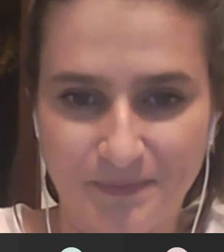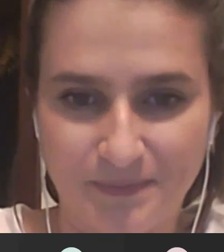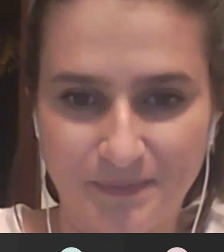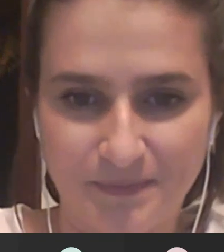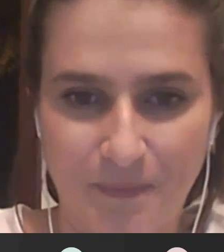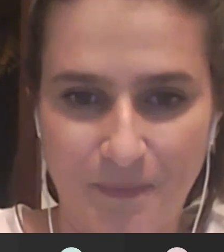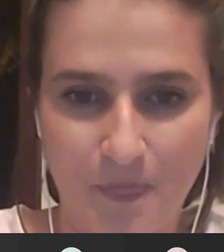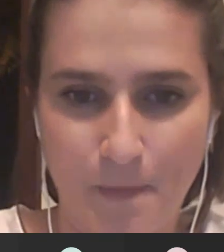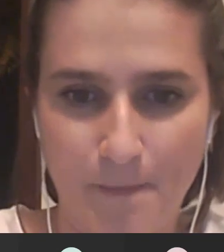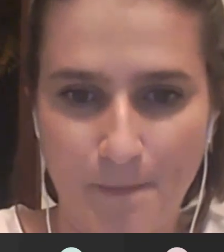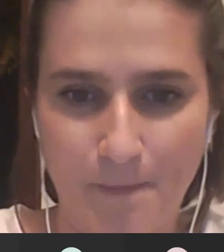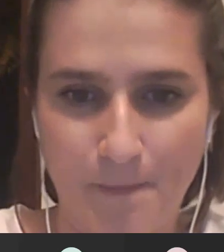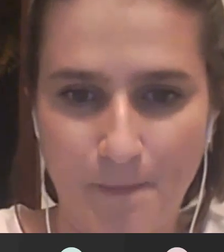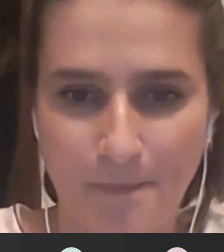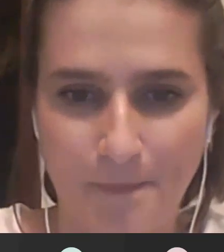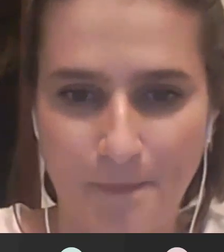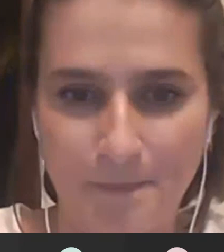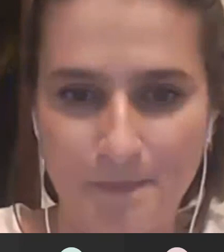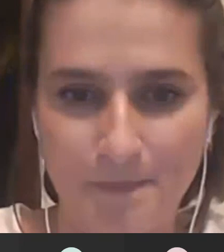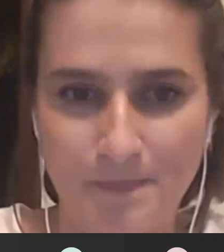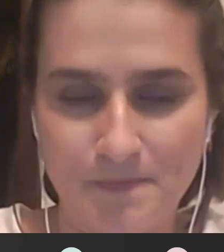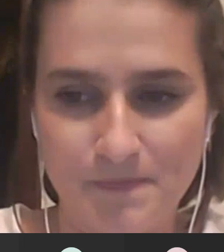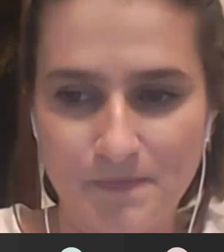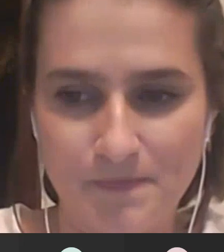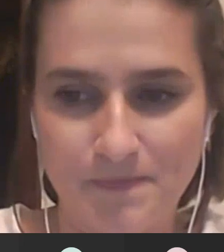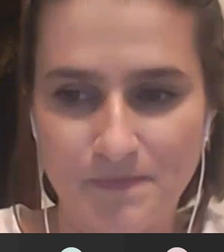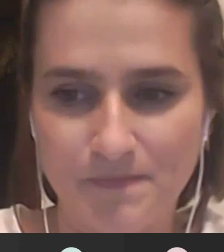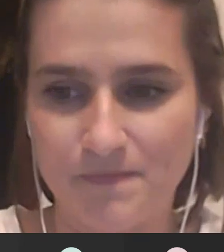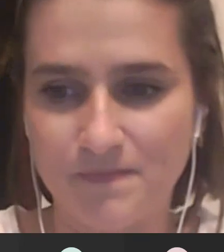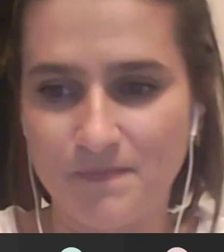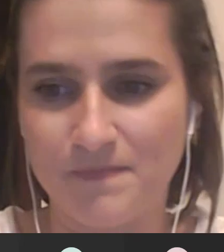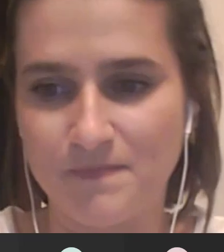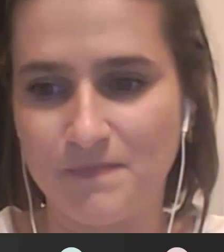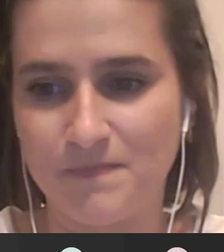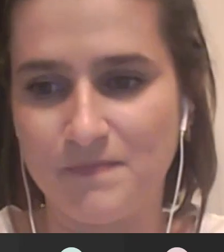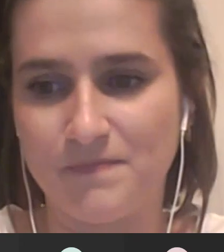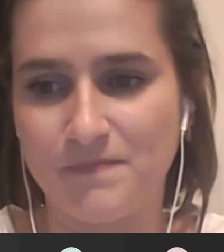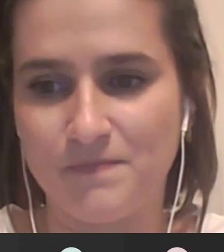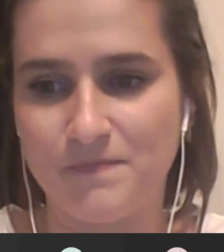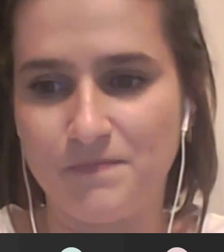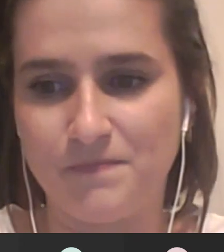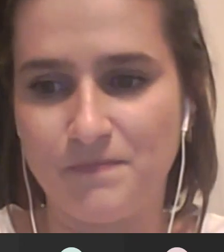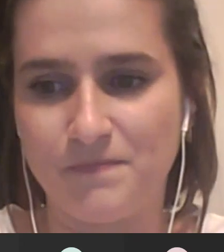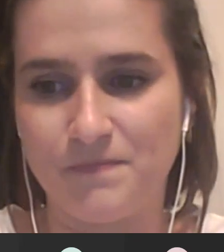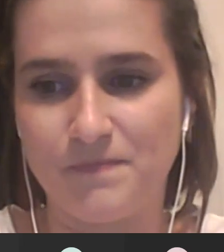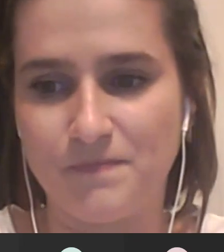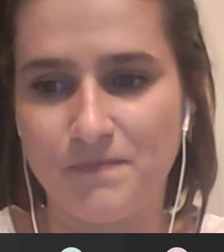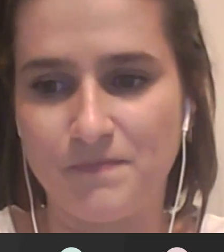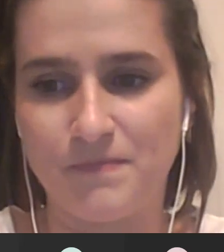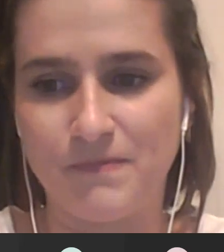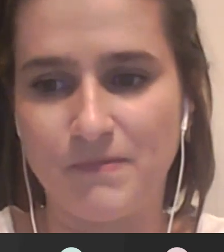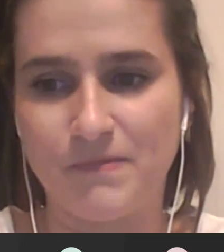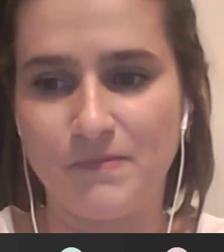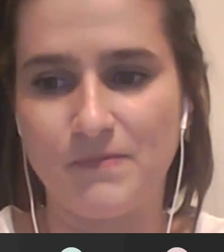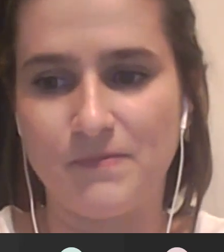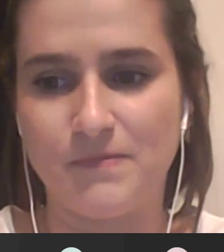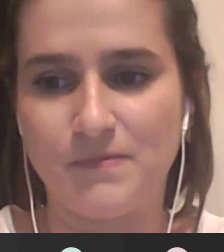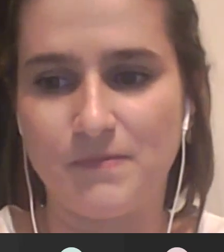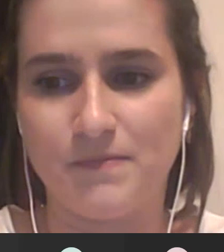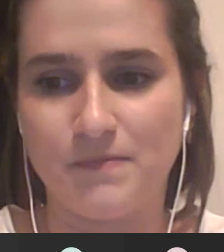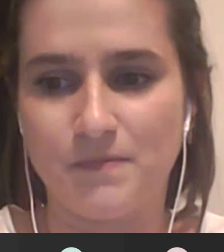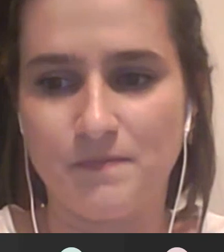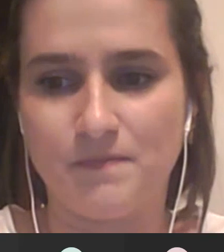cuidem de verdade, assim, façam todos os protocolos, né, de segurança contra o Covid-19, que é para a gente continuar com